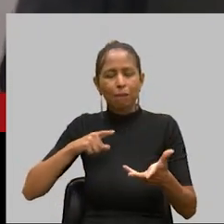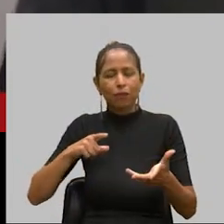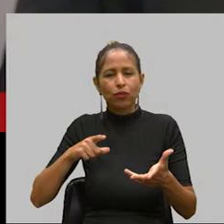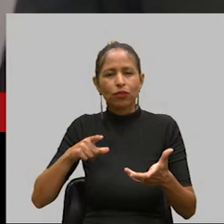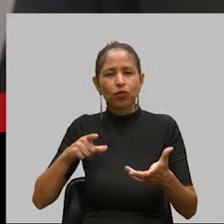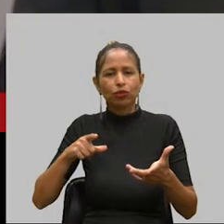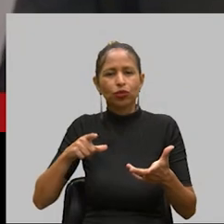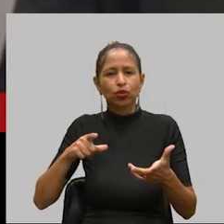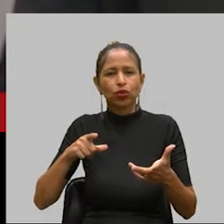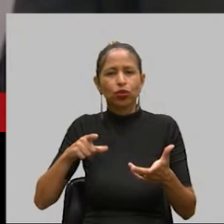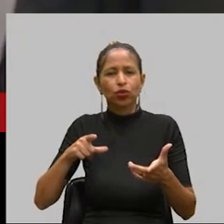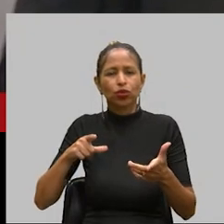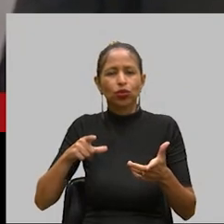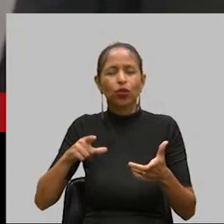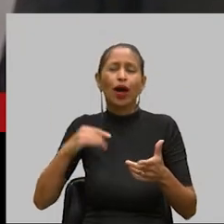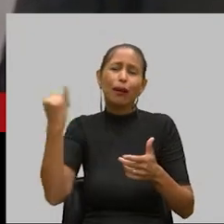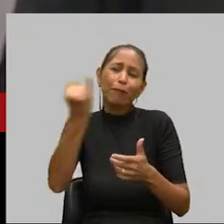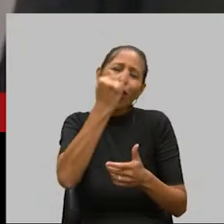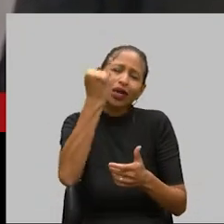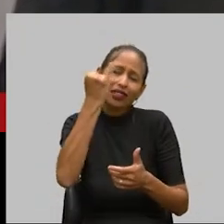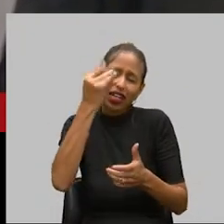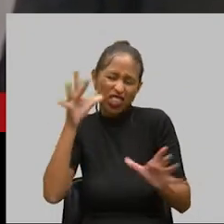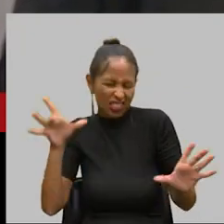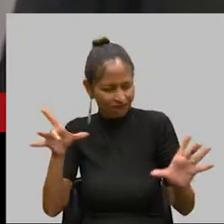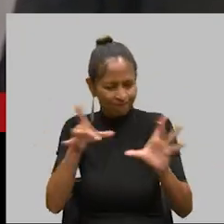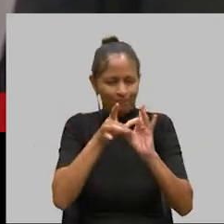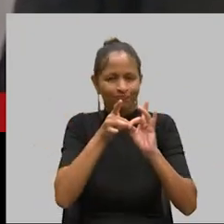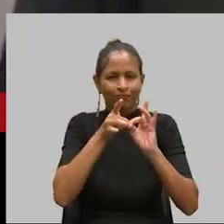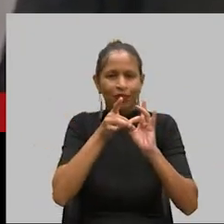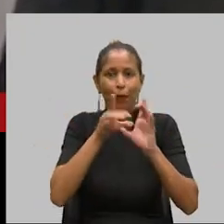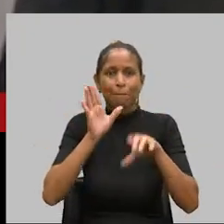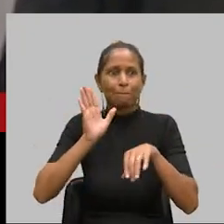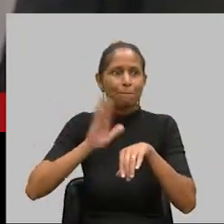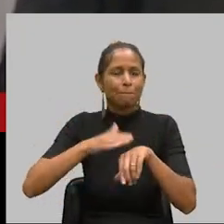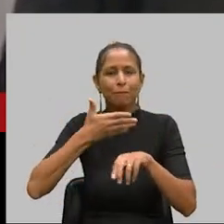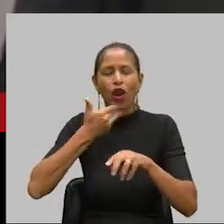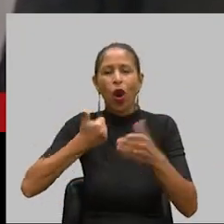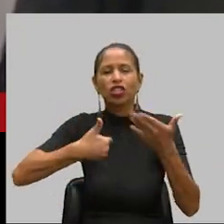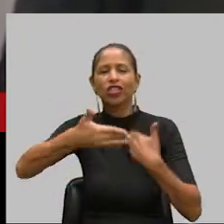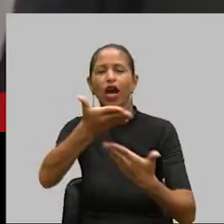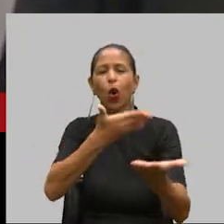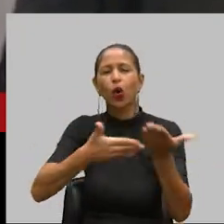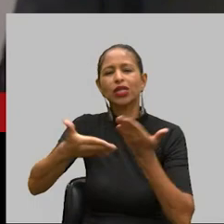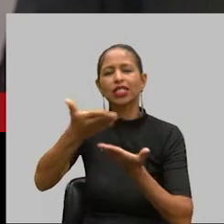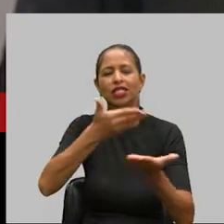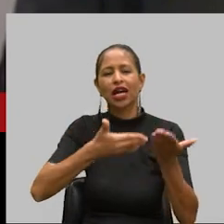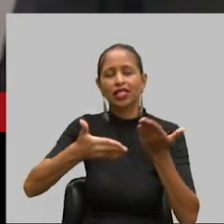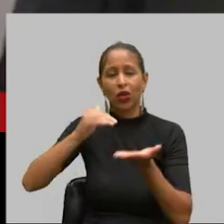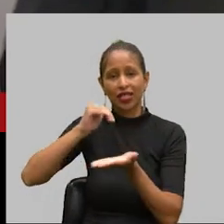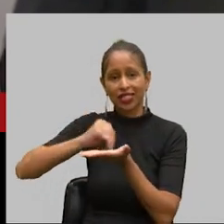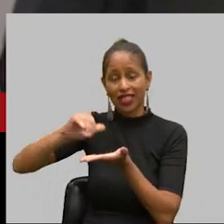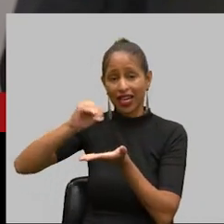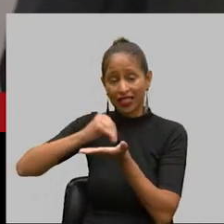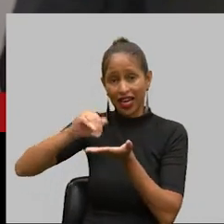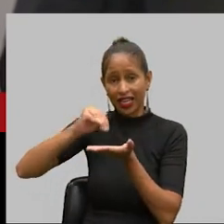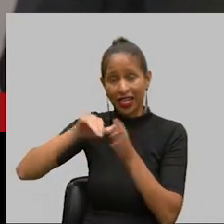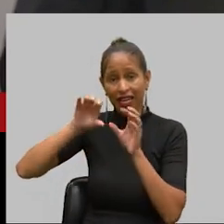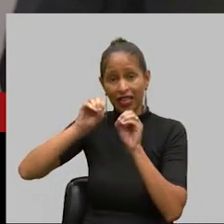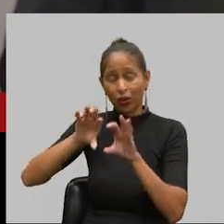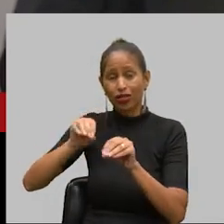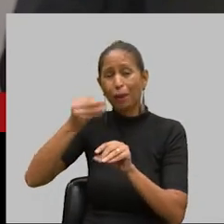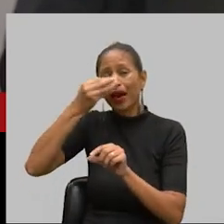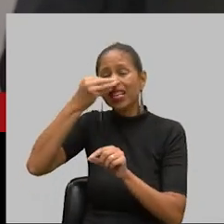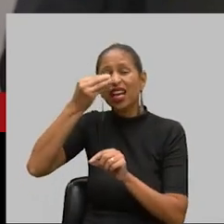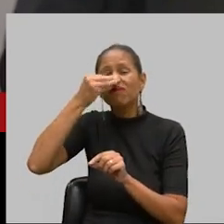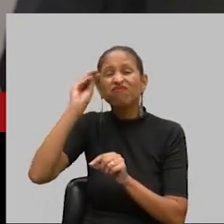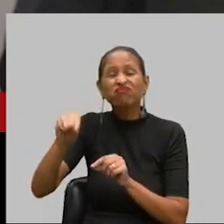uma uma uma ponte importante né da eh mais efetiva de negociação considerando que a secretaria de estado e educação não se importou